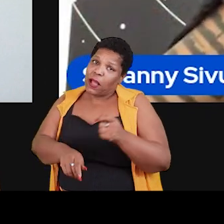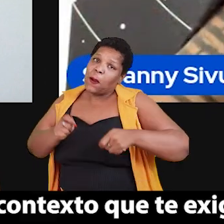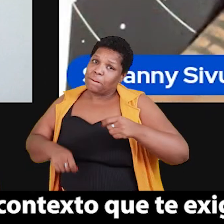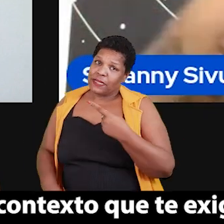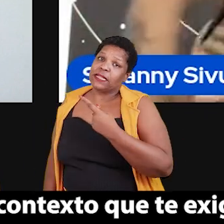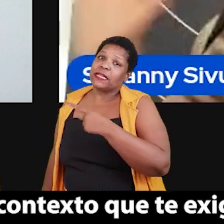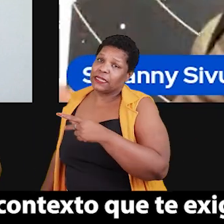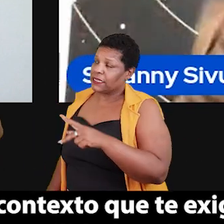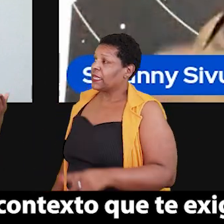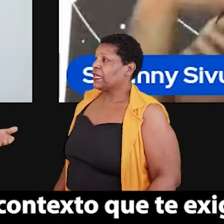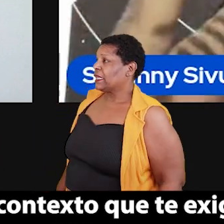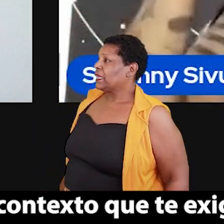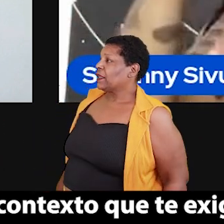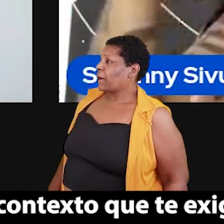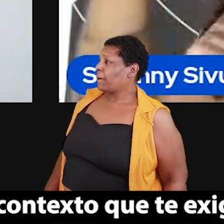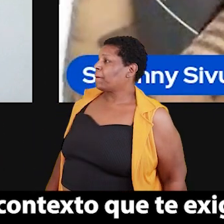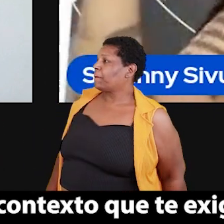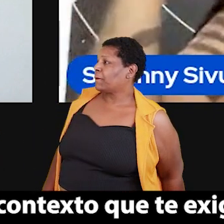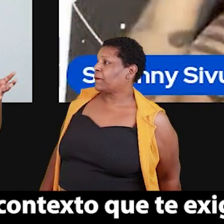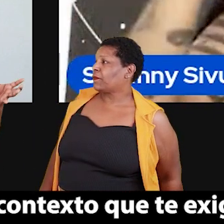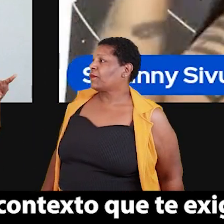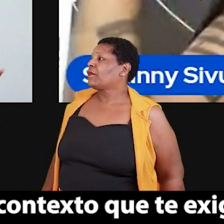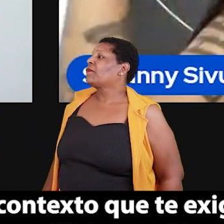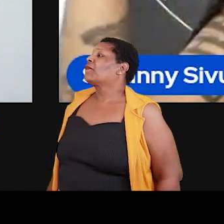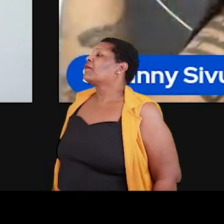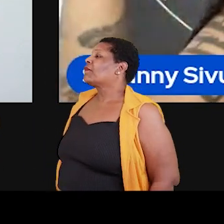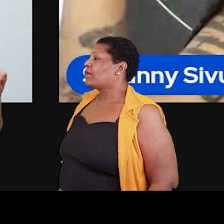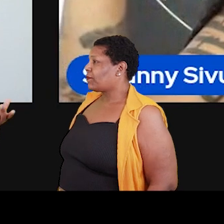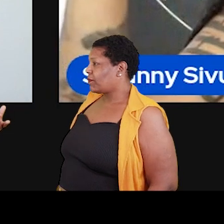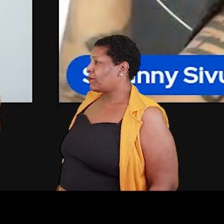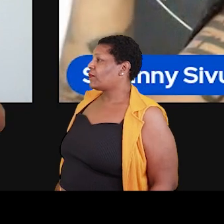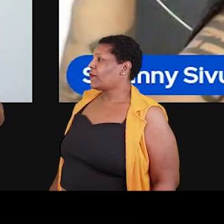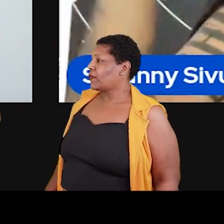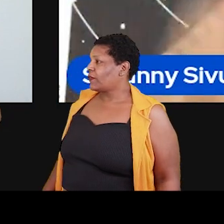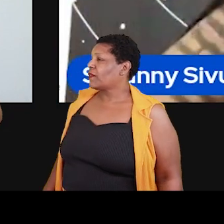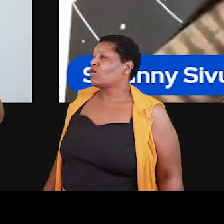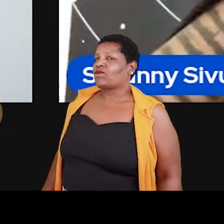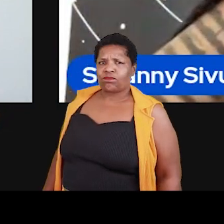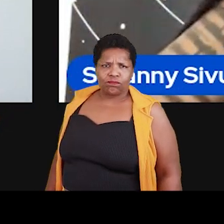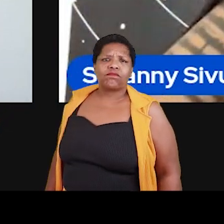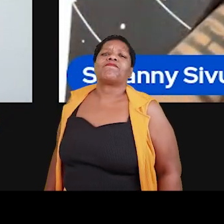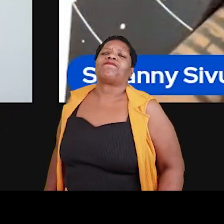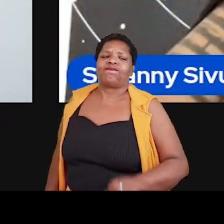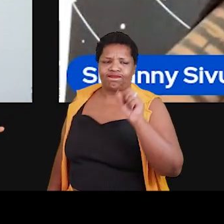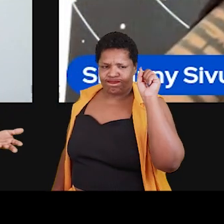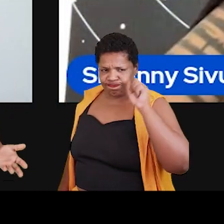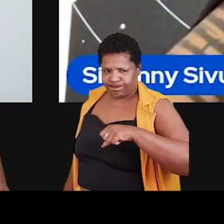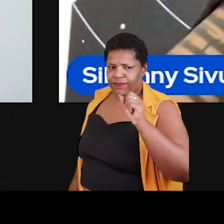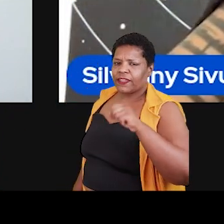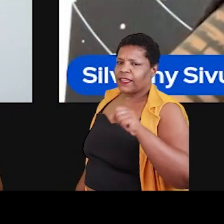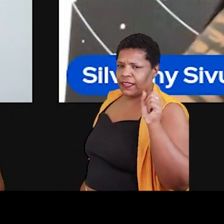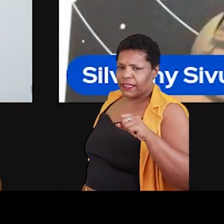dele. É um Então, o próprio contexto que te sertanejo, o próprio exige muita versatilidade, né? De forma geral. super. E assim,